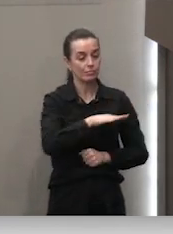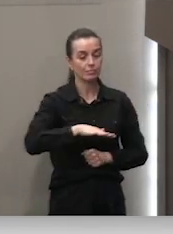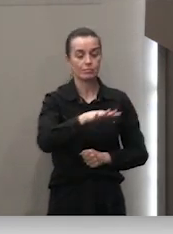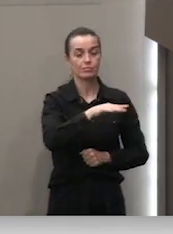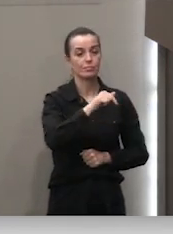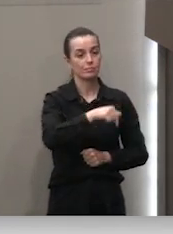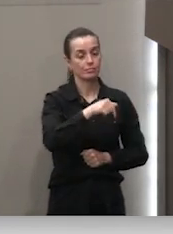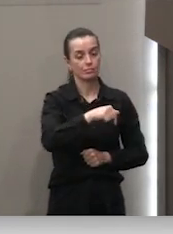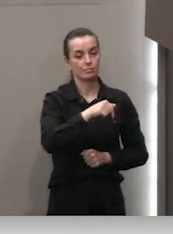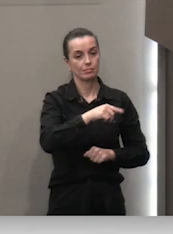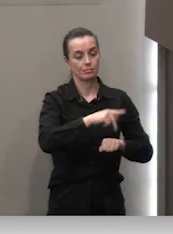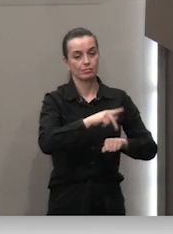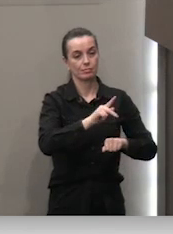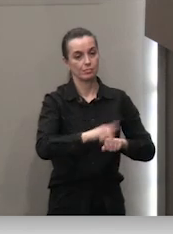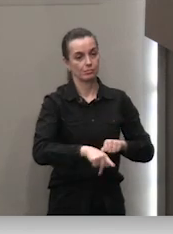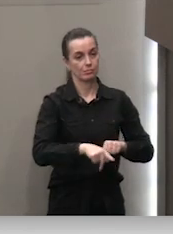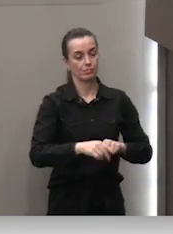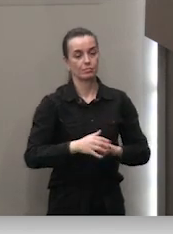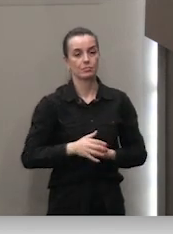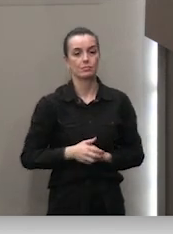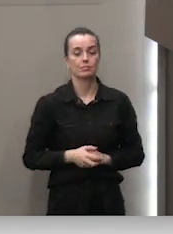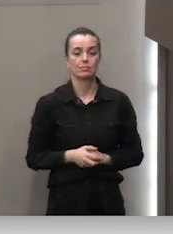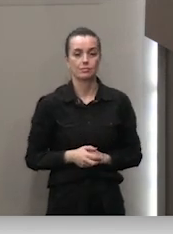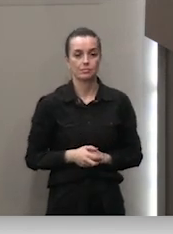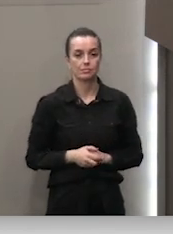que é um dos vários que acontece ali.